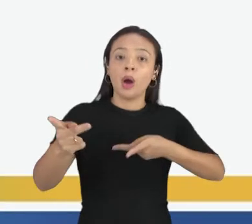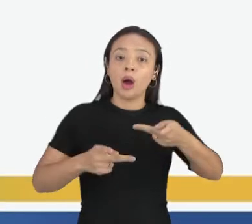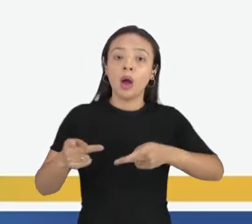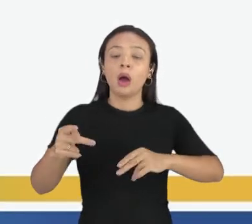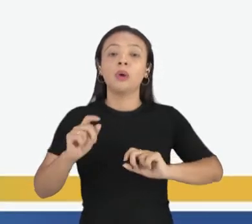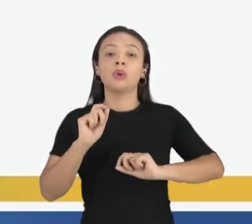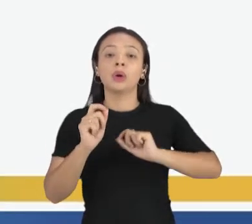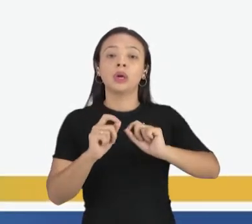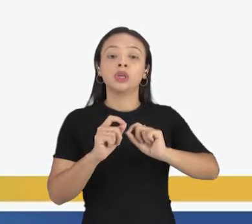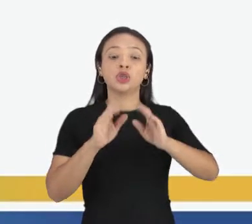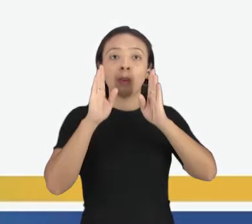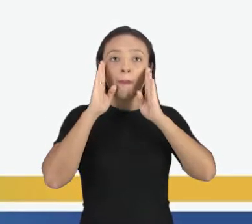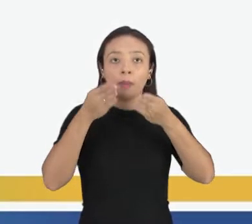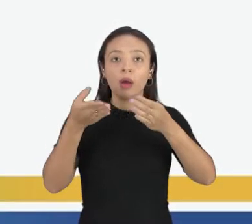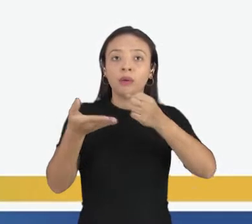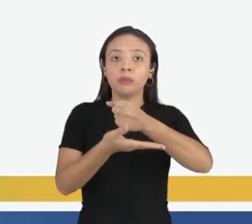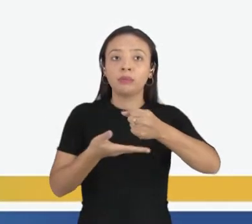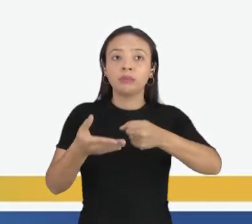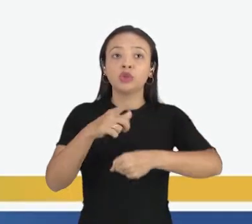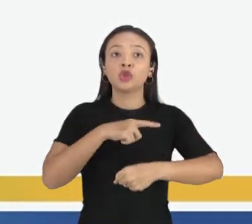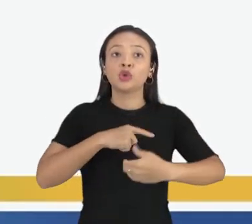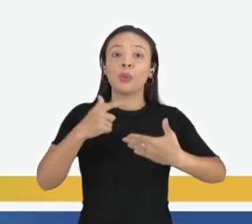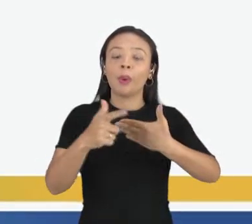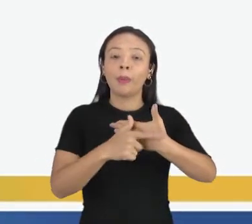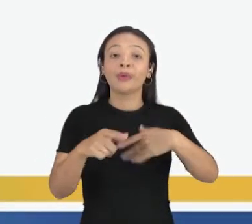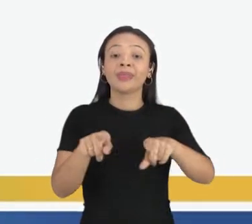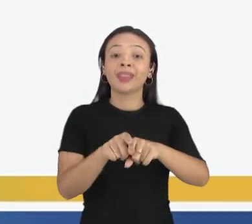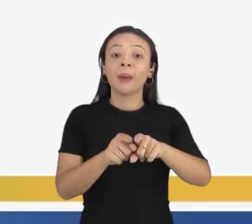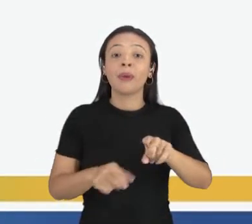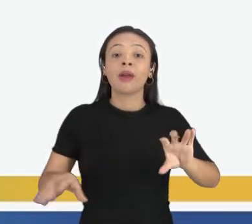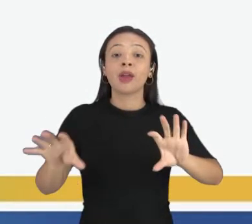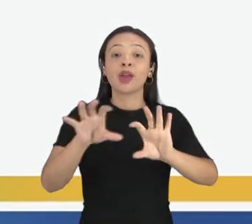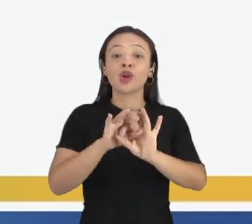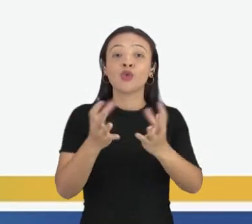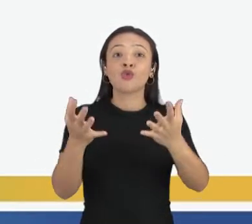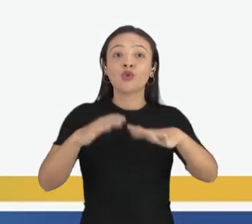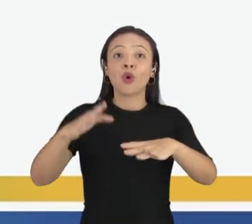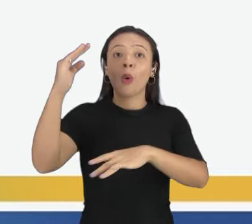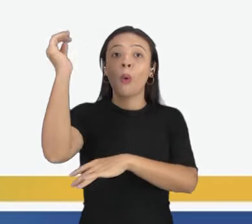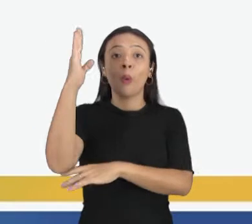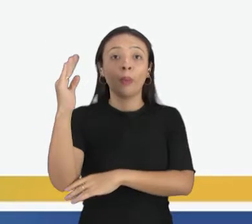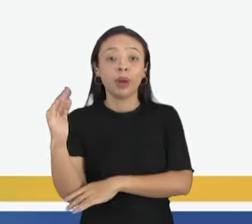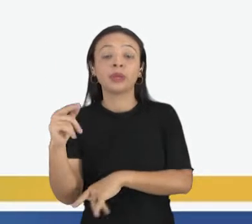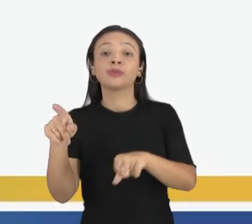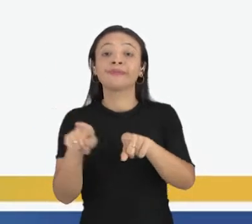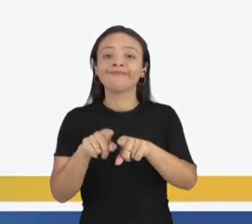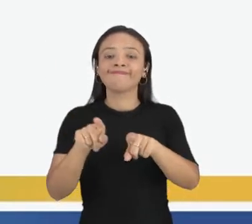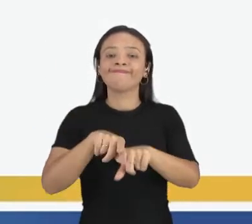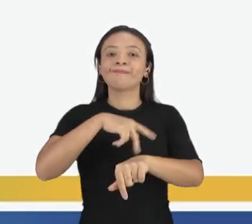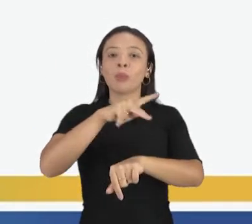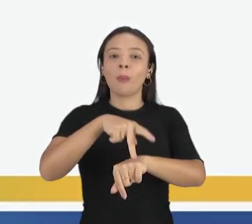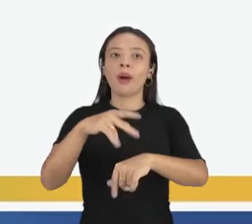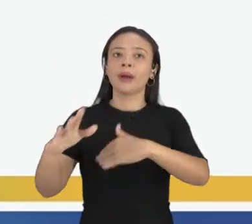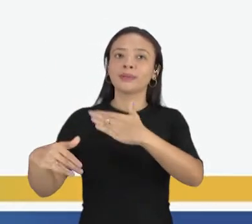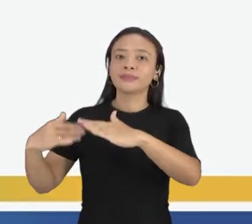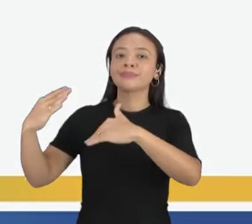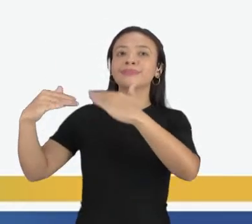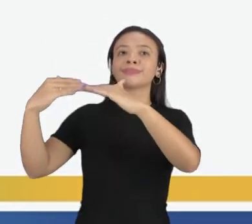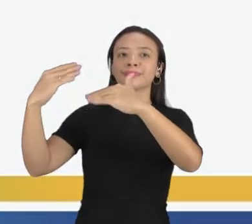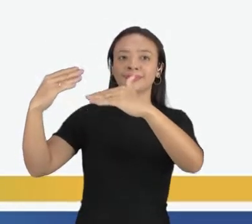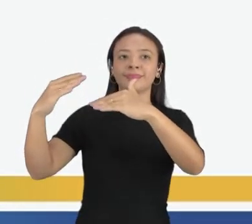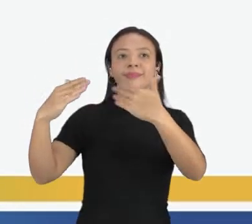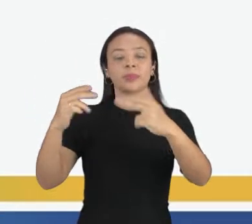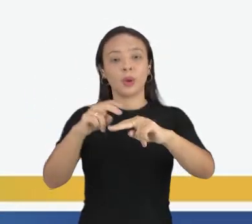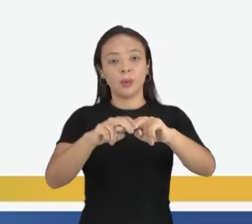para a ação do governo visava, então, incluir o Brasil, né, no rol dos países desenvolvidos, né? Por isso, então, segundo o programa,